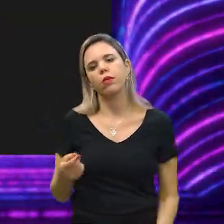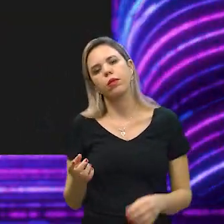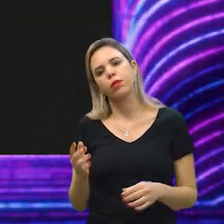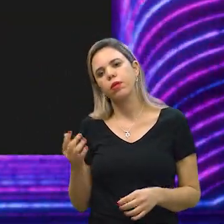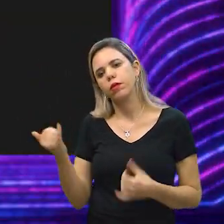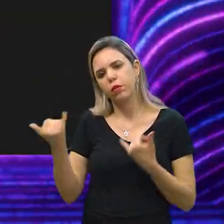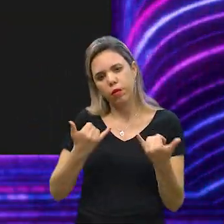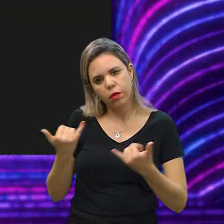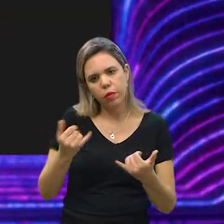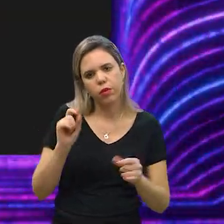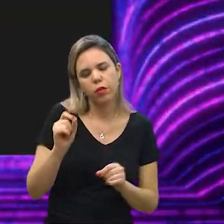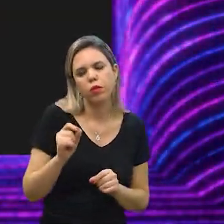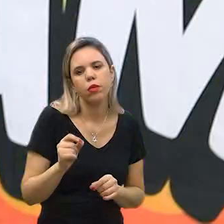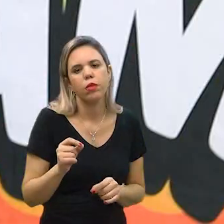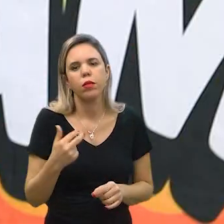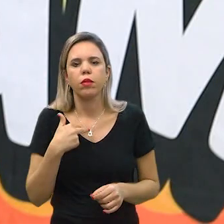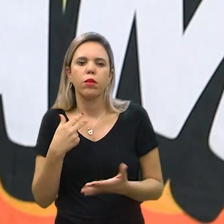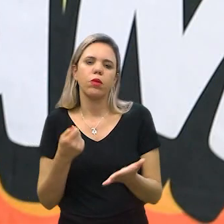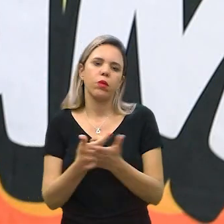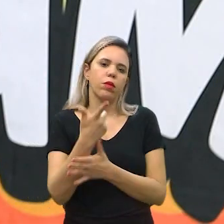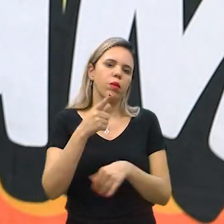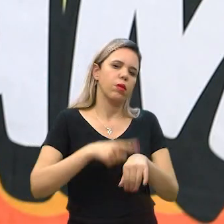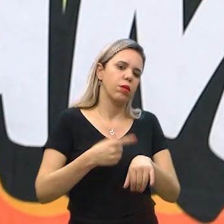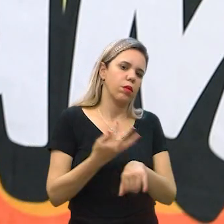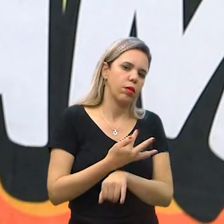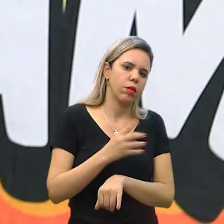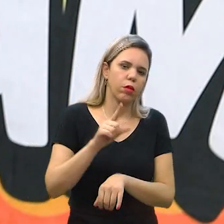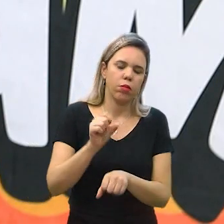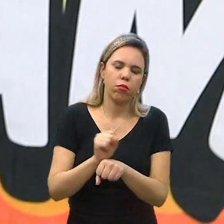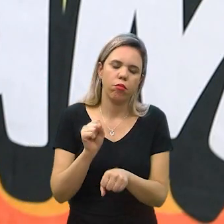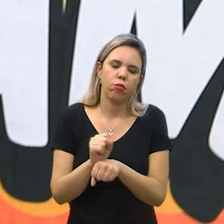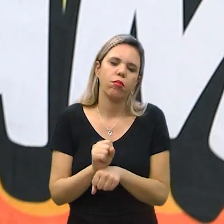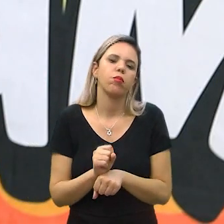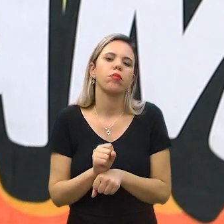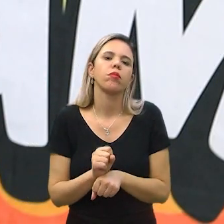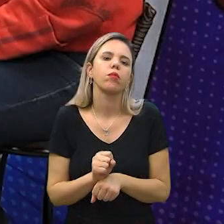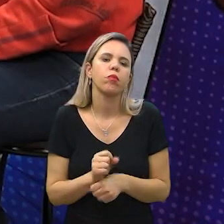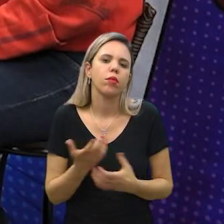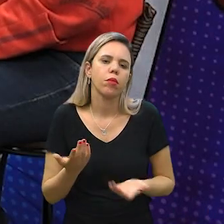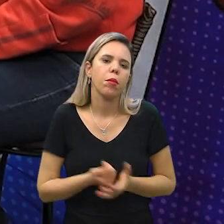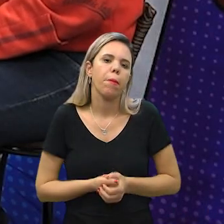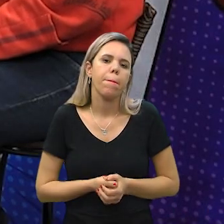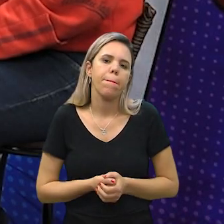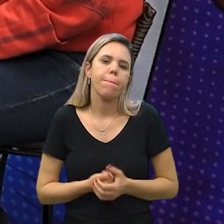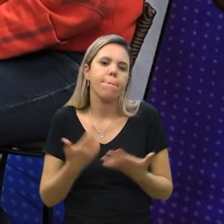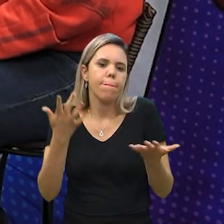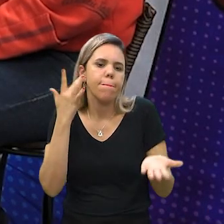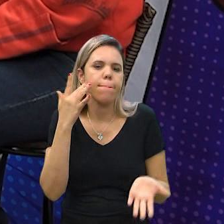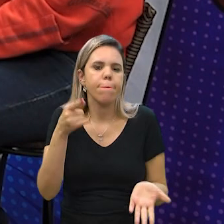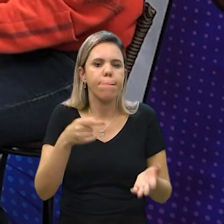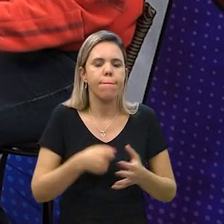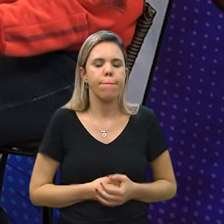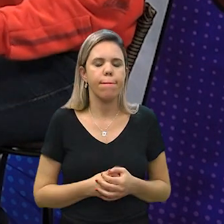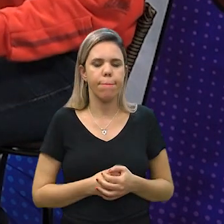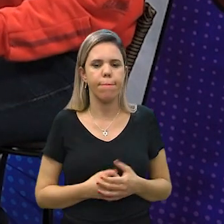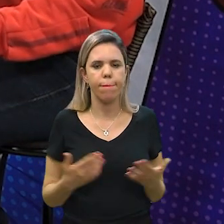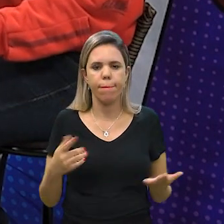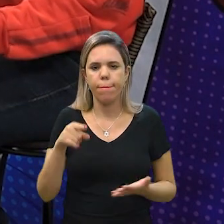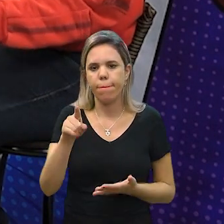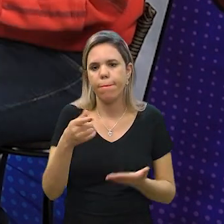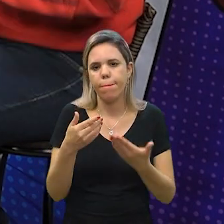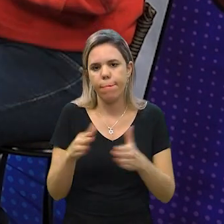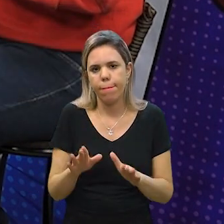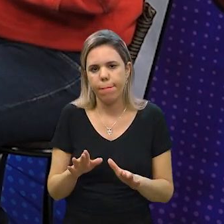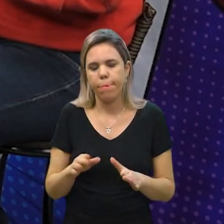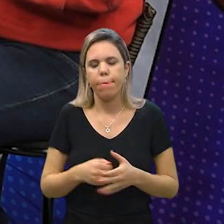dava um retorno falando que não poderia comprar naquele momento, então eu esperei. E aí, né? Agora